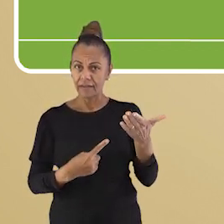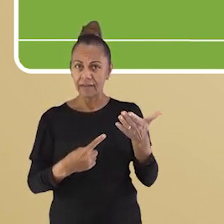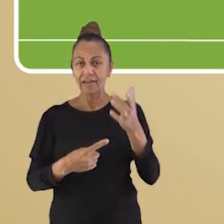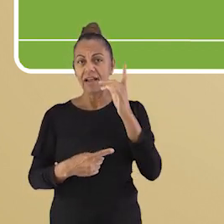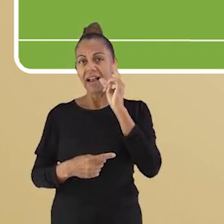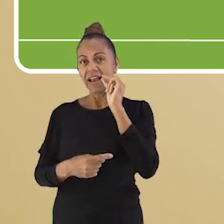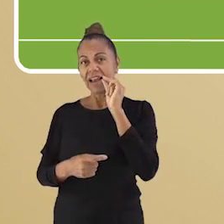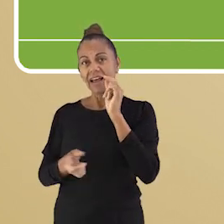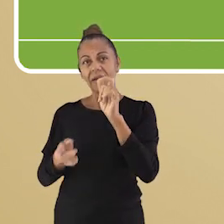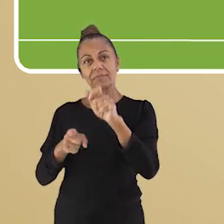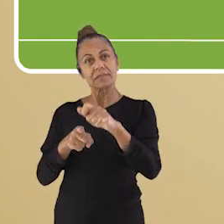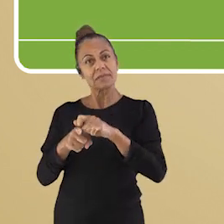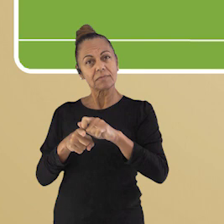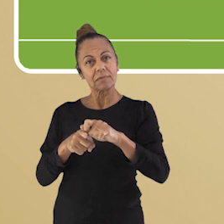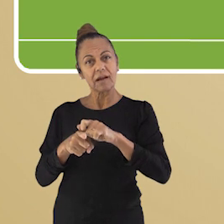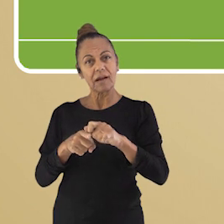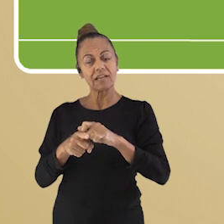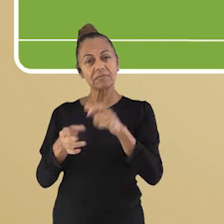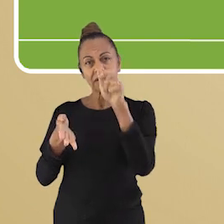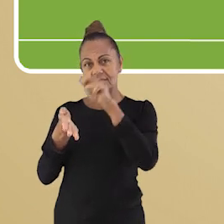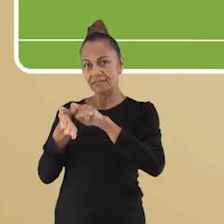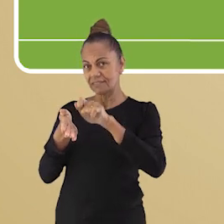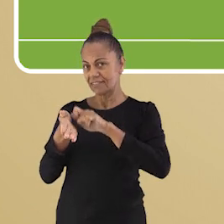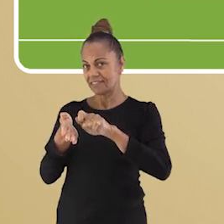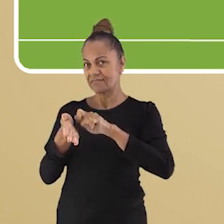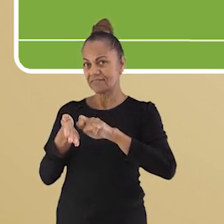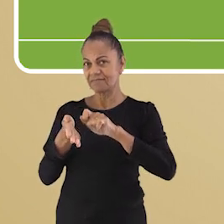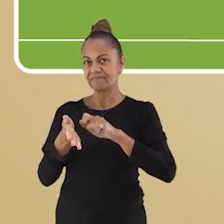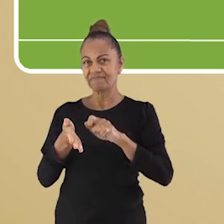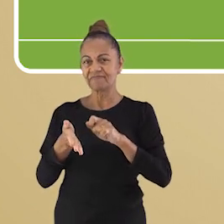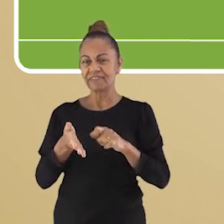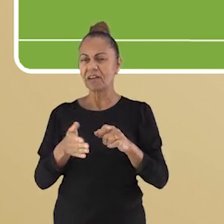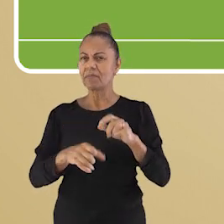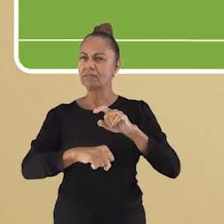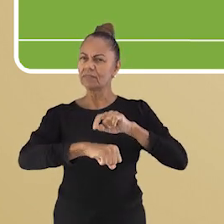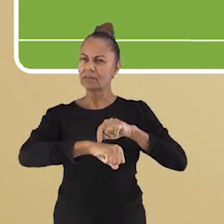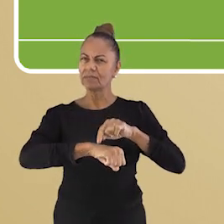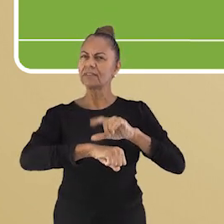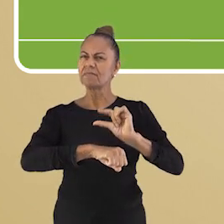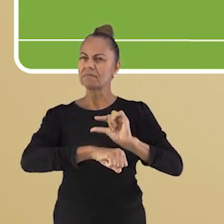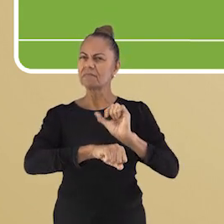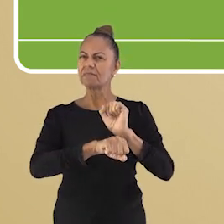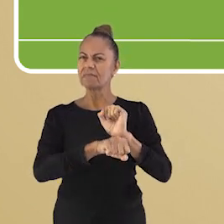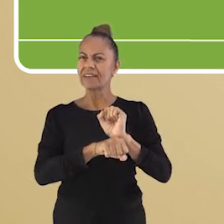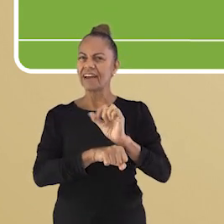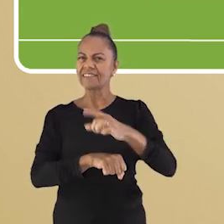borracha para registrar o conteúdo de hoje. Vou dar um tempinho para vocês se organizarem.